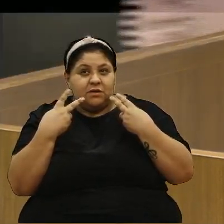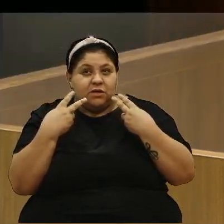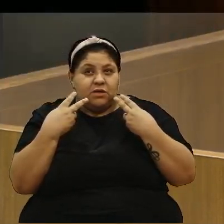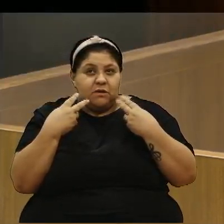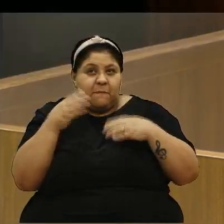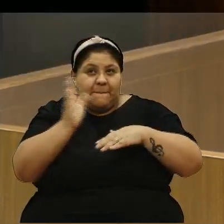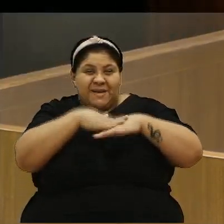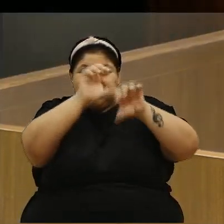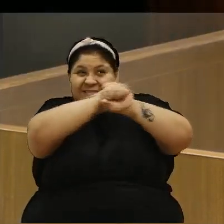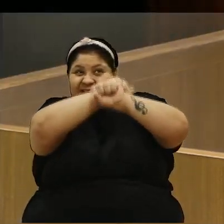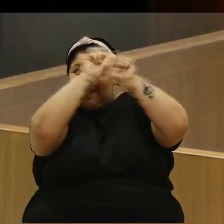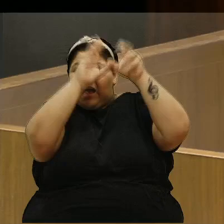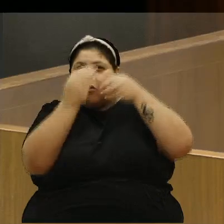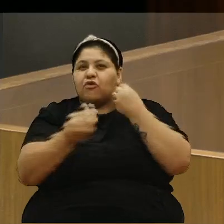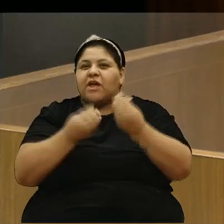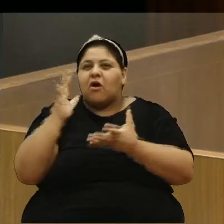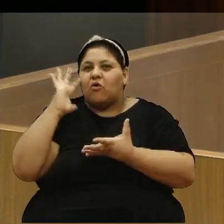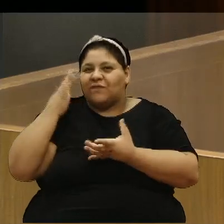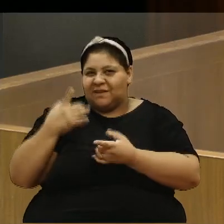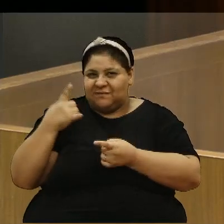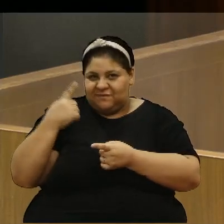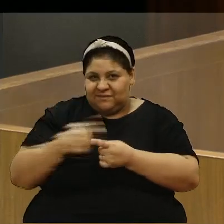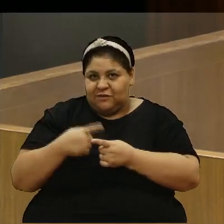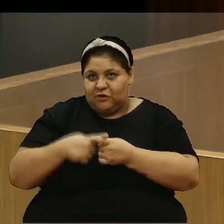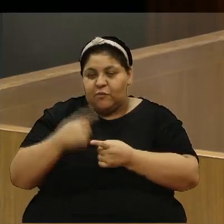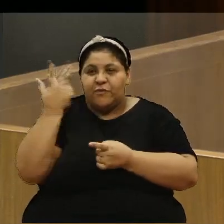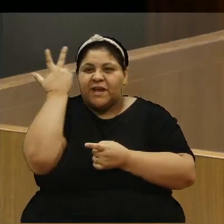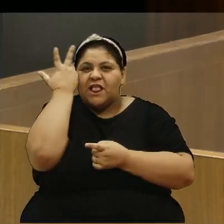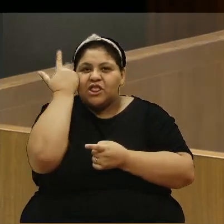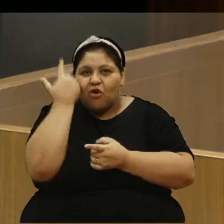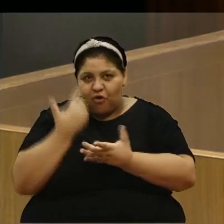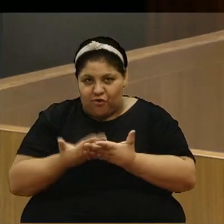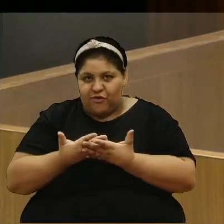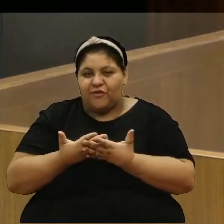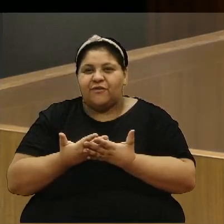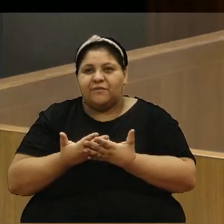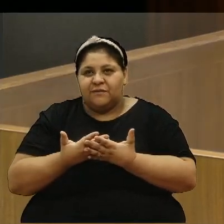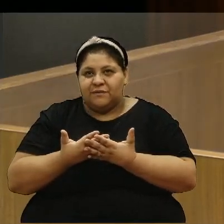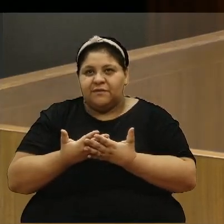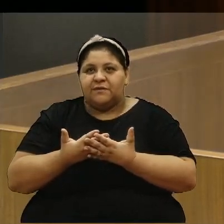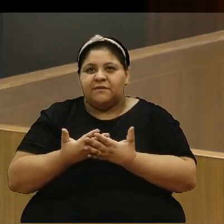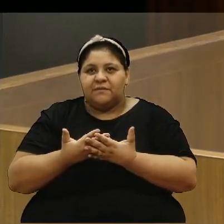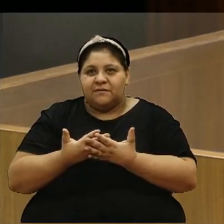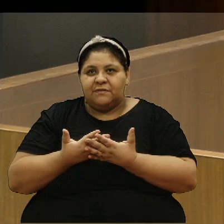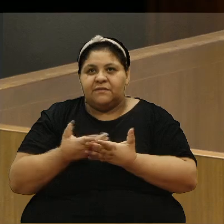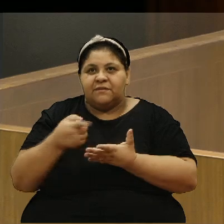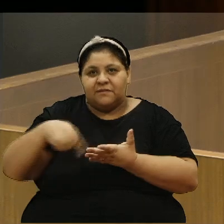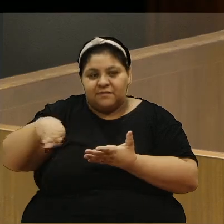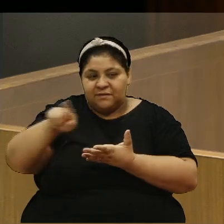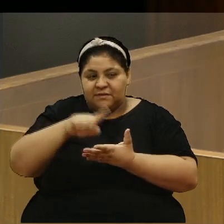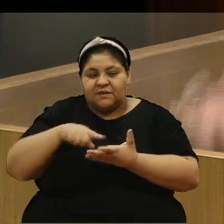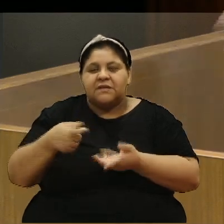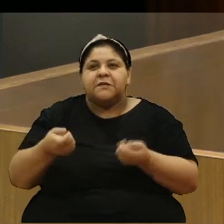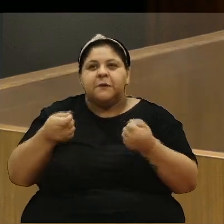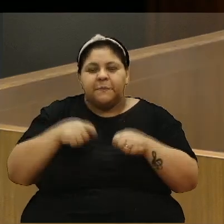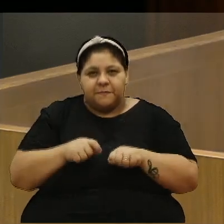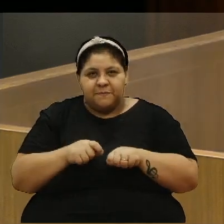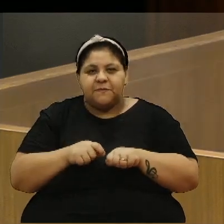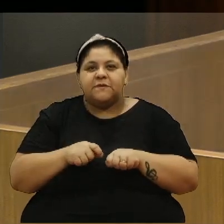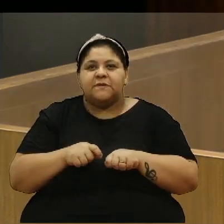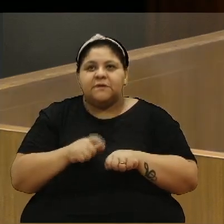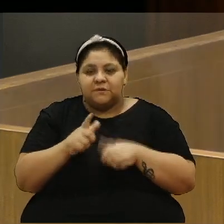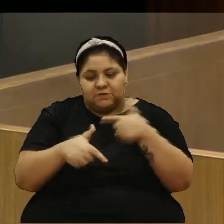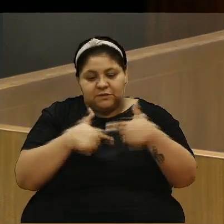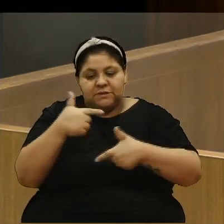que acontecem, porque é normal, é assim. Uma parte, né? Vereadora. E a gente precisa